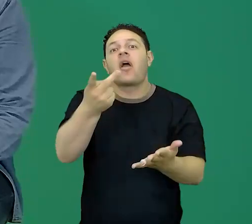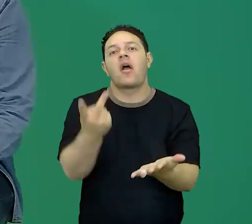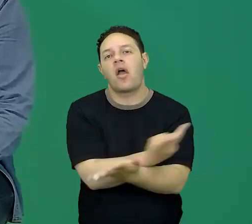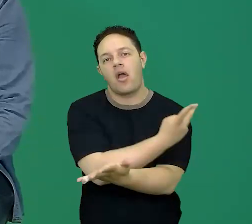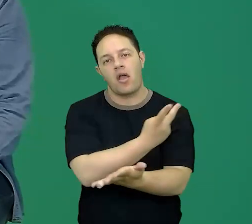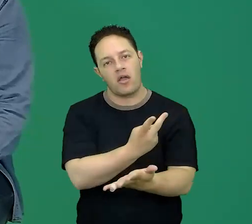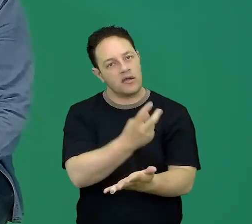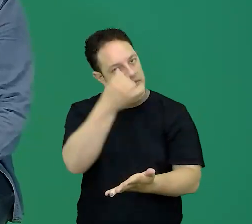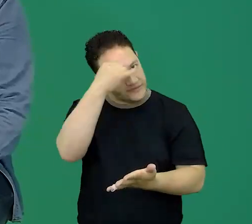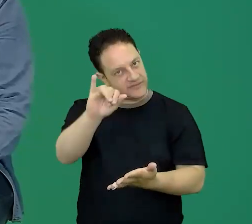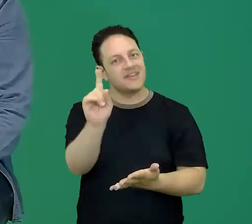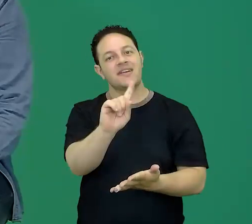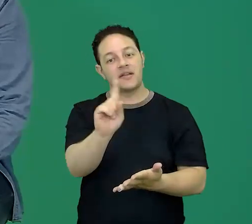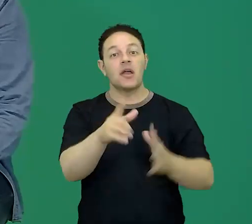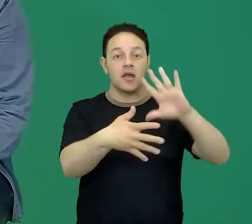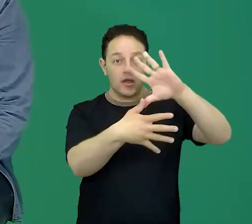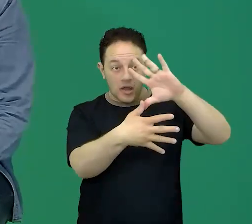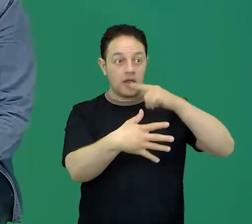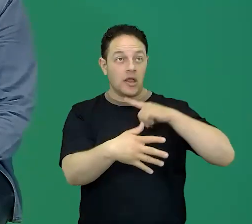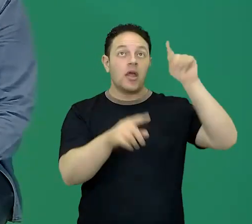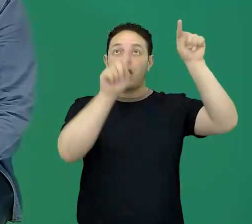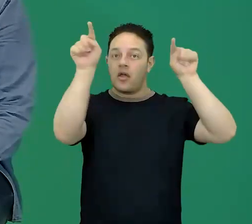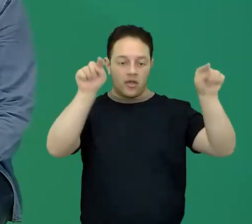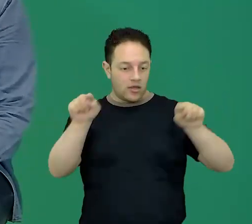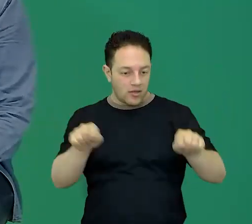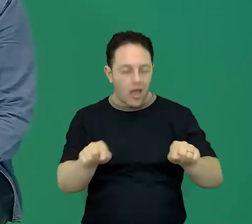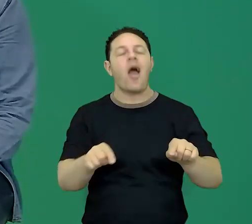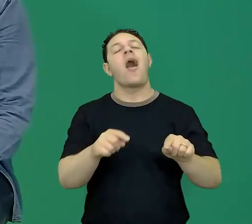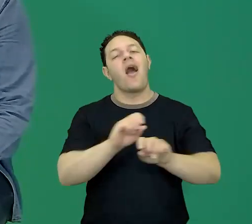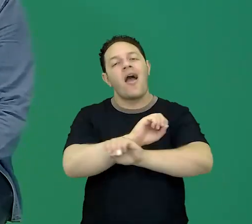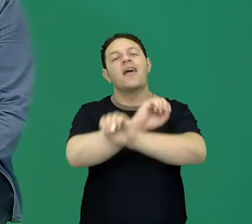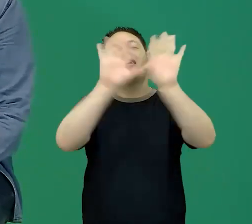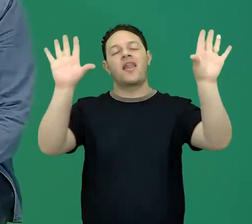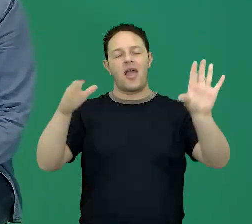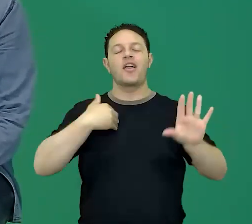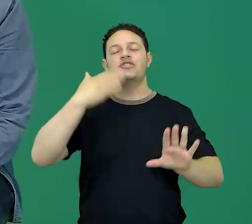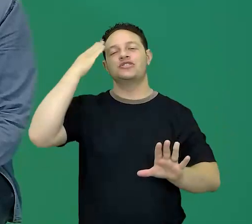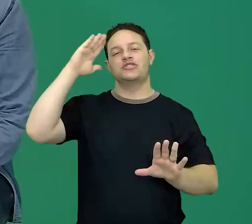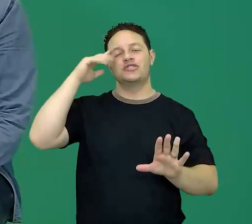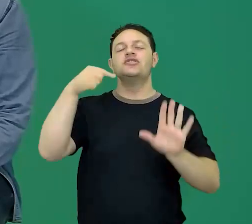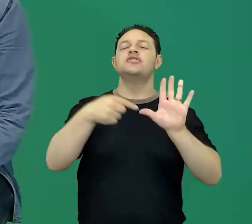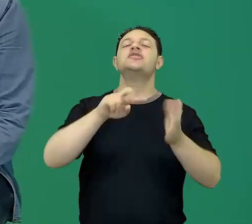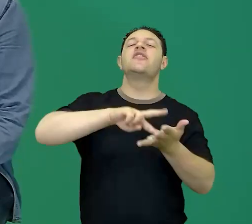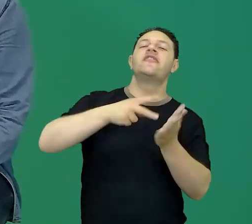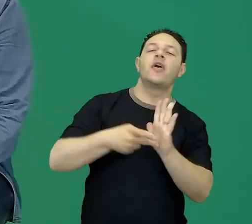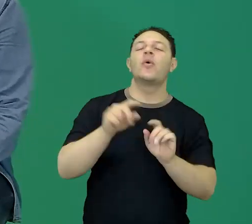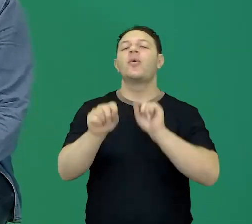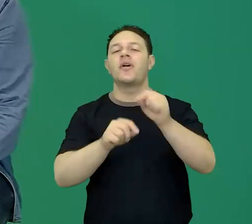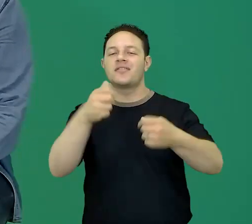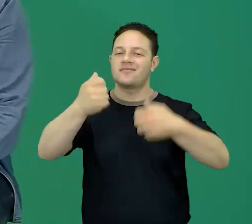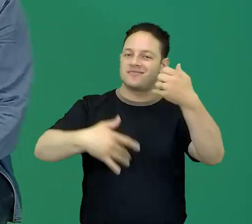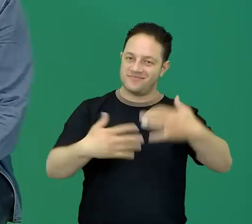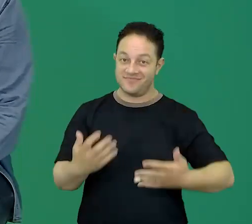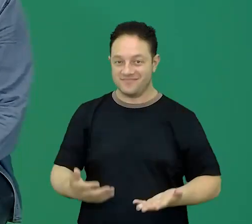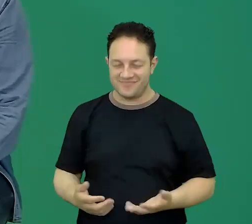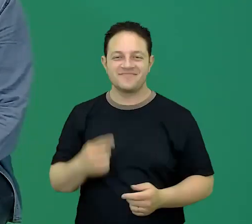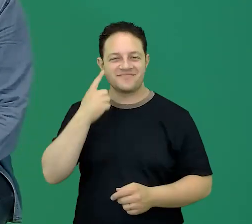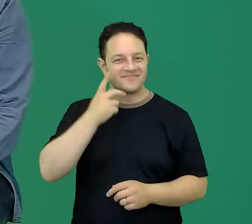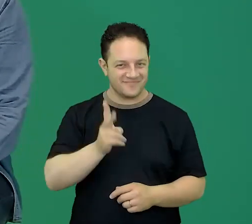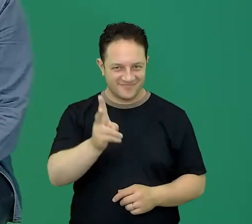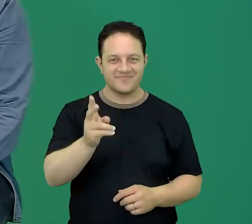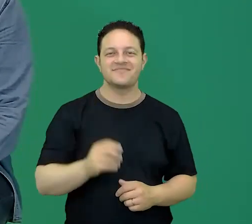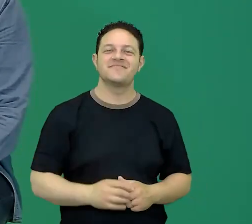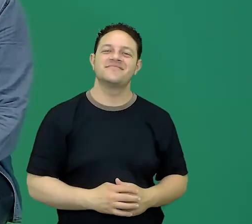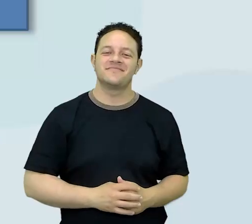tudo bem? Então, quanto mais informações, mais preciso o seu mapa vai estar, beleza? Vamos avançar mais